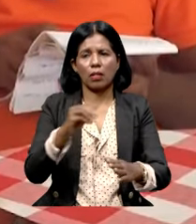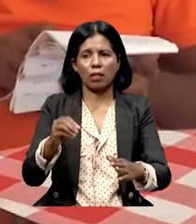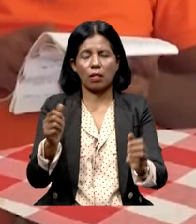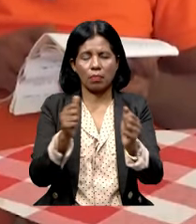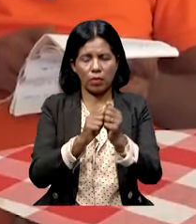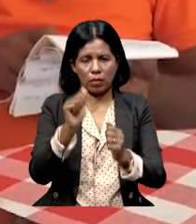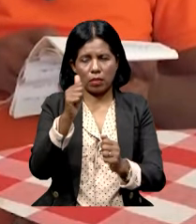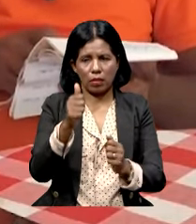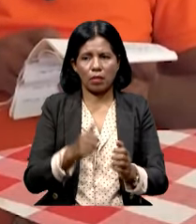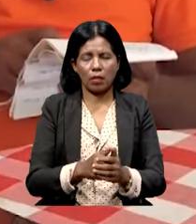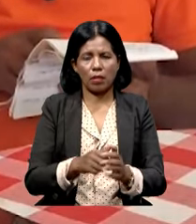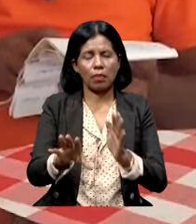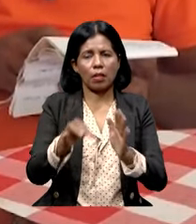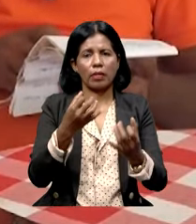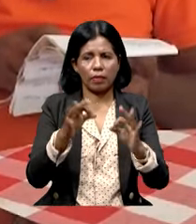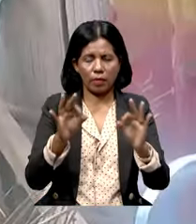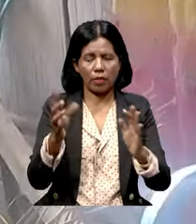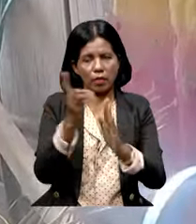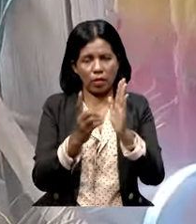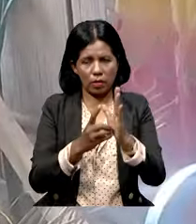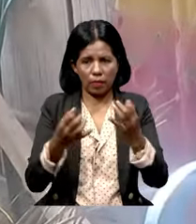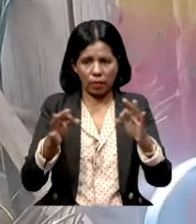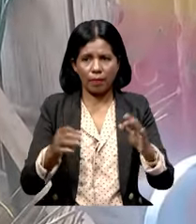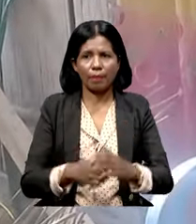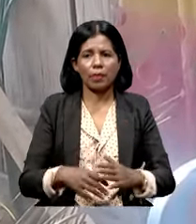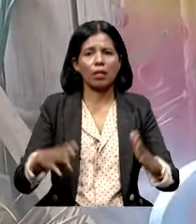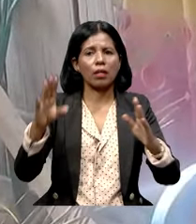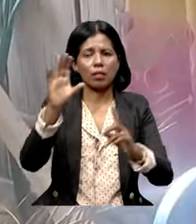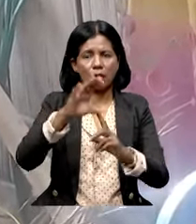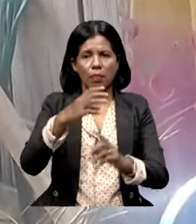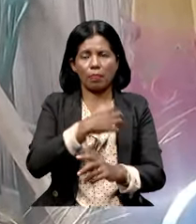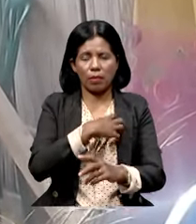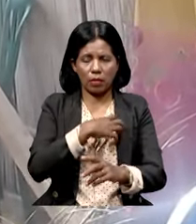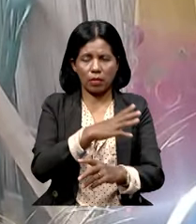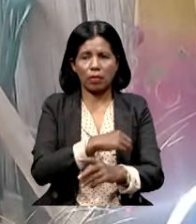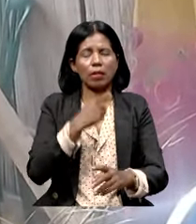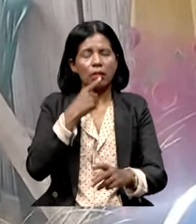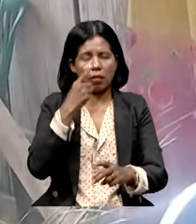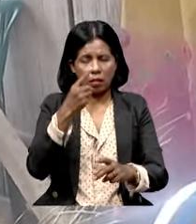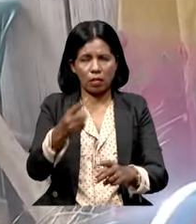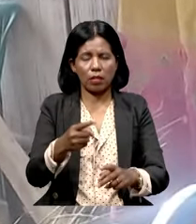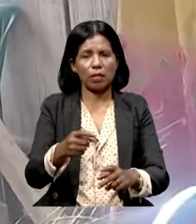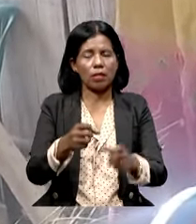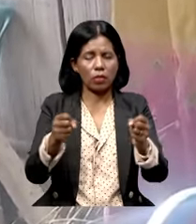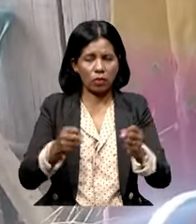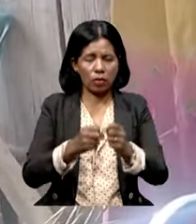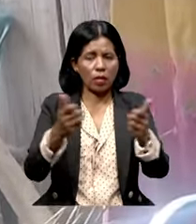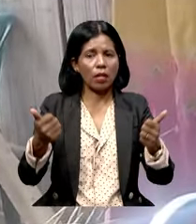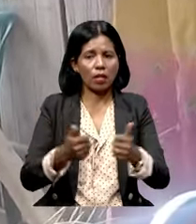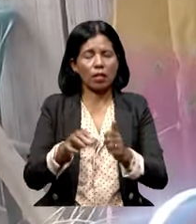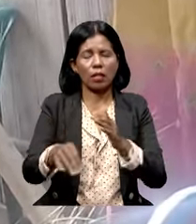sambil. Ini verifikan komplit. Kabis juga. Comandante Proteção Civil apela ao autoridade nível suco no aldeia Sira a tua hira